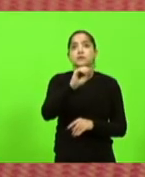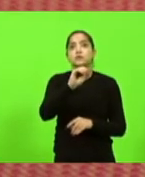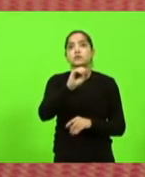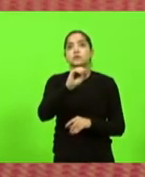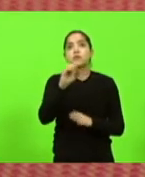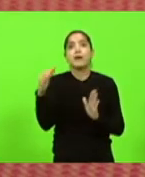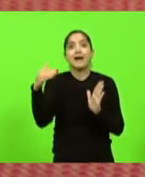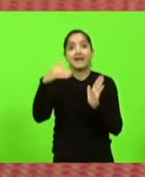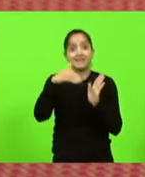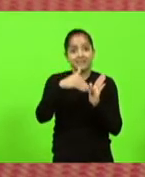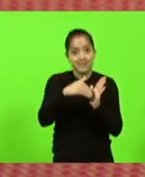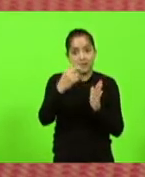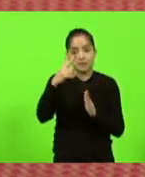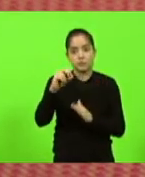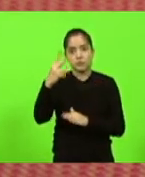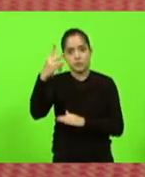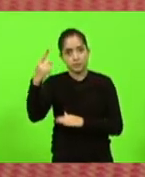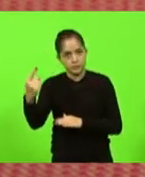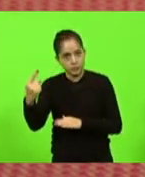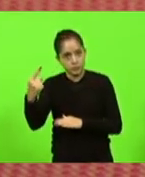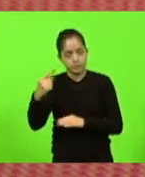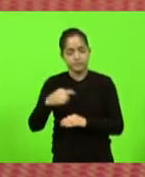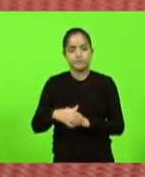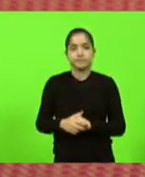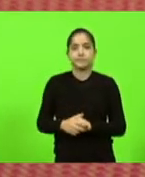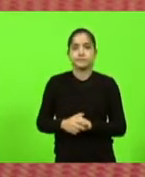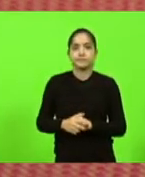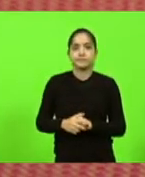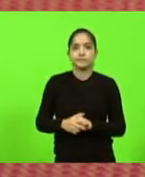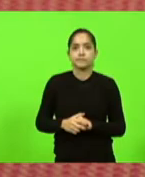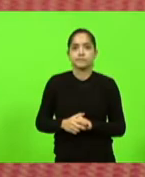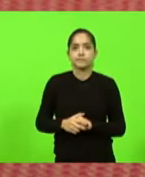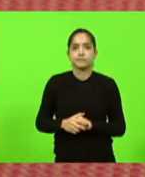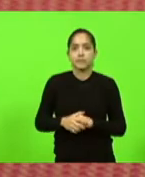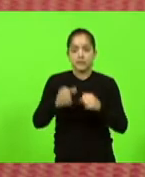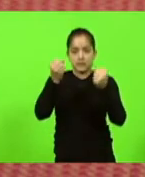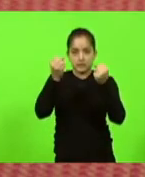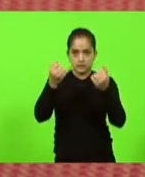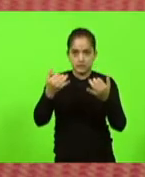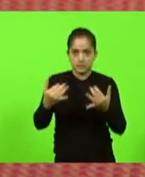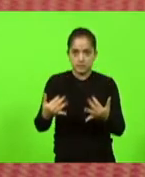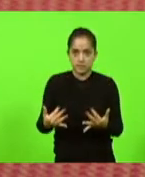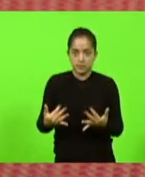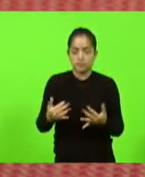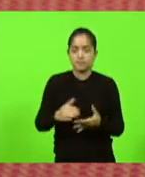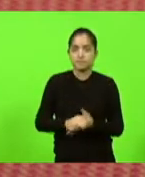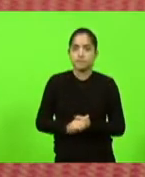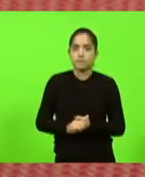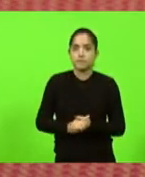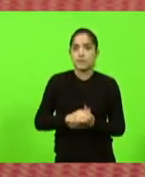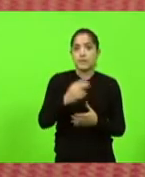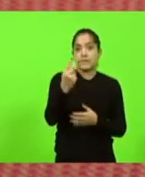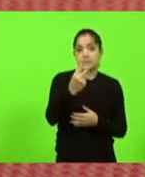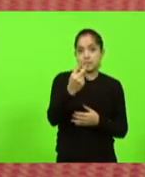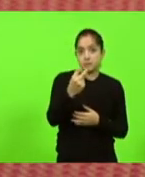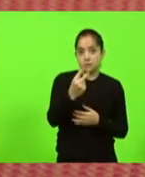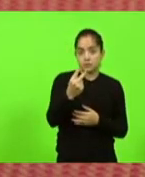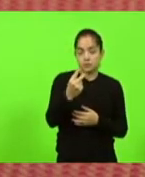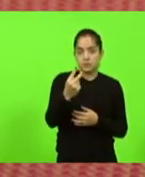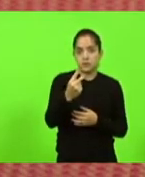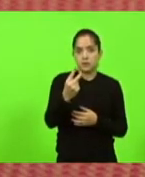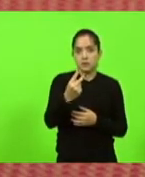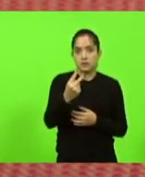da publicação da lei 2021. E o deputado Milton Alves explicou. Pois bem, senhor presidente, a segunda.